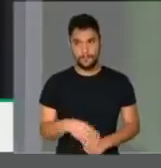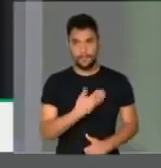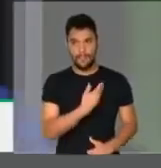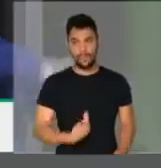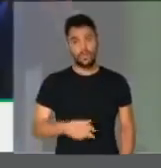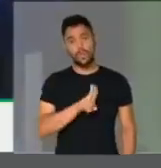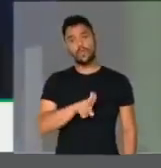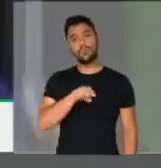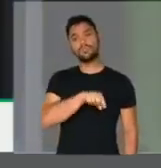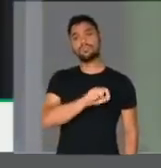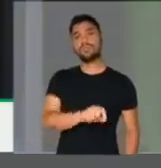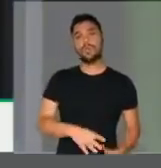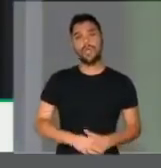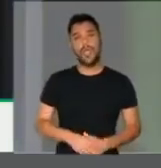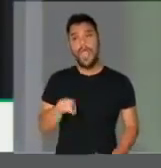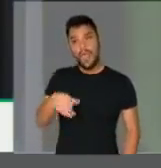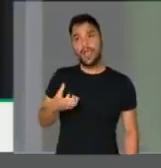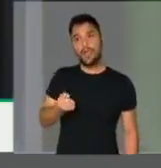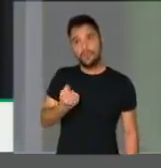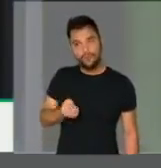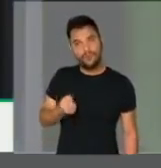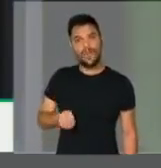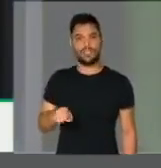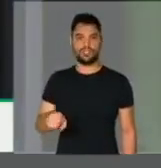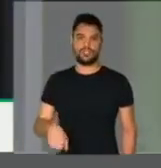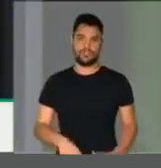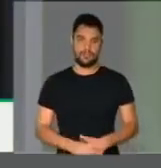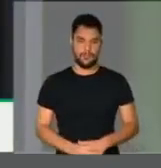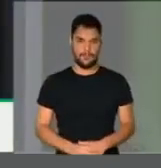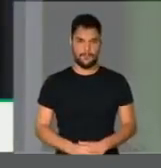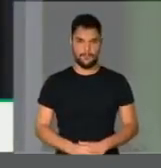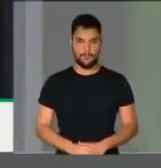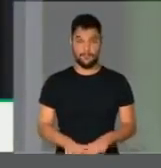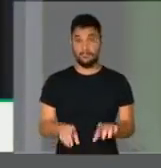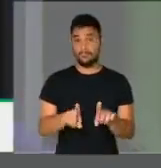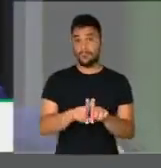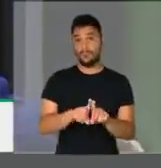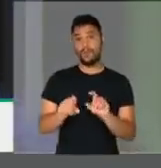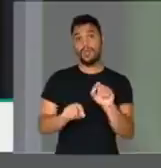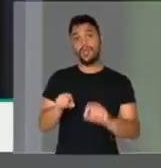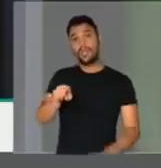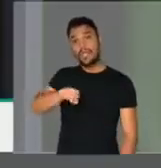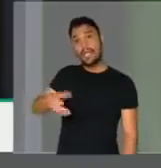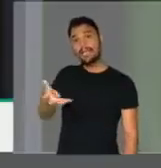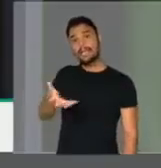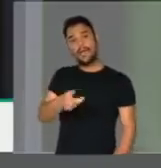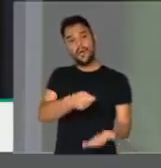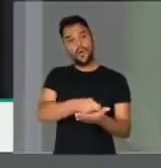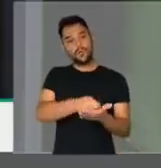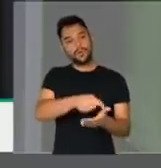o nome disso é covardia. E tem mais, querem exigir dos